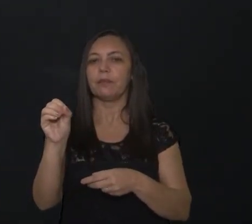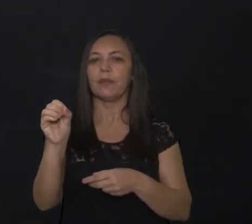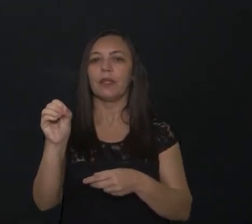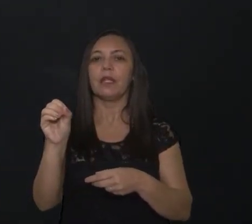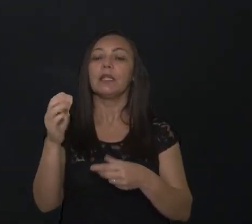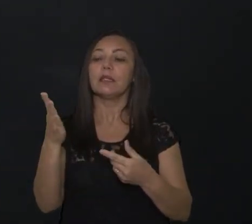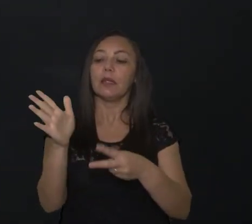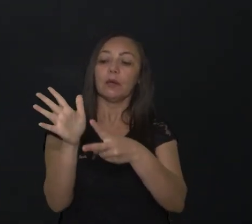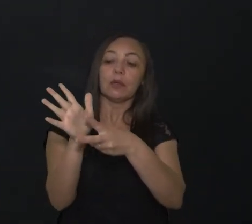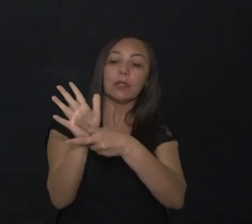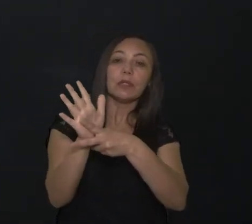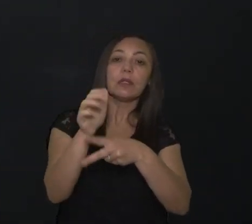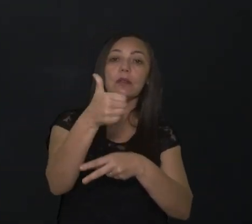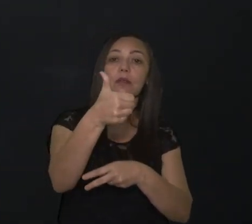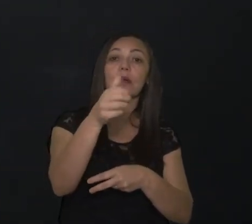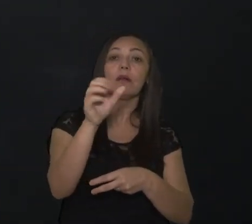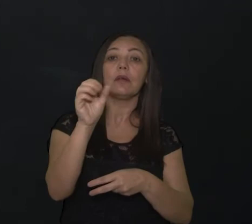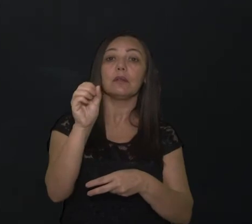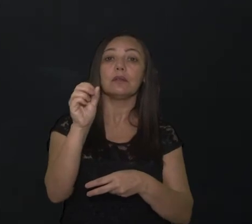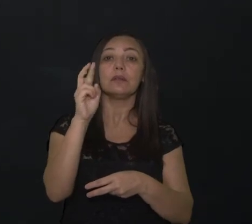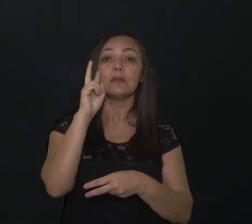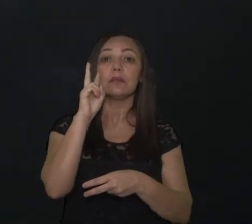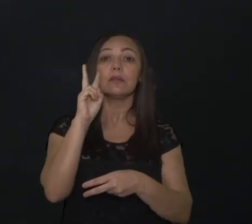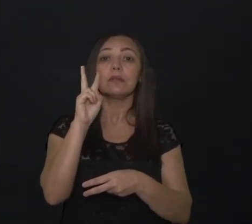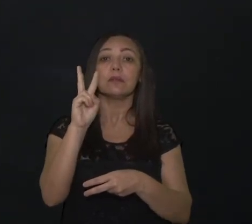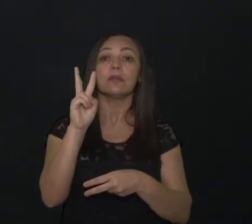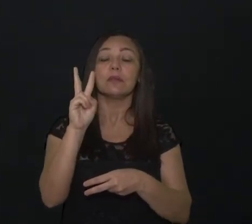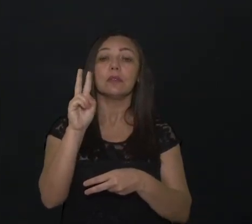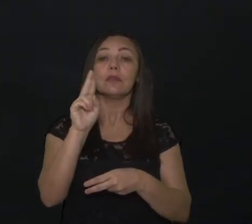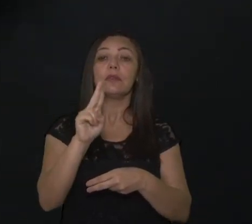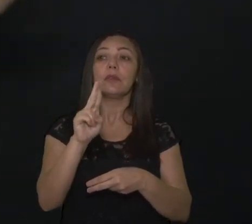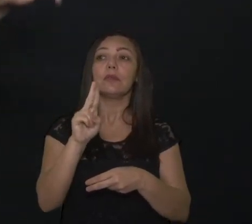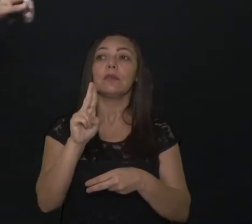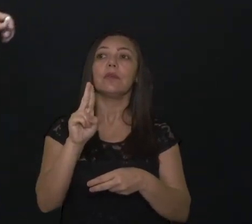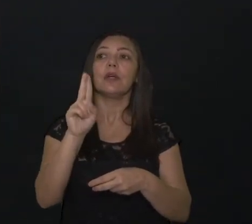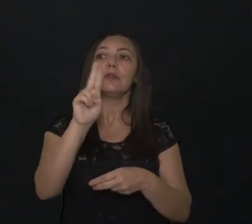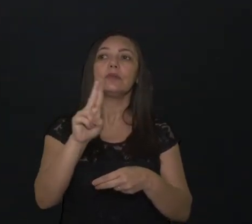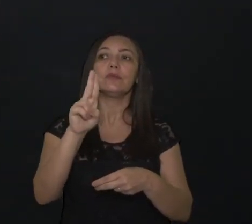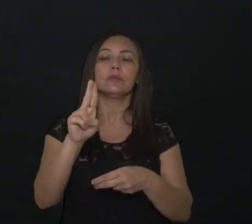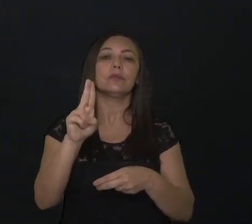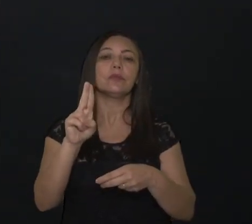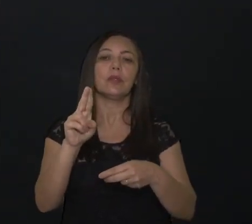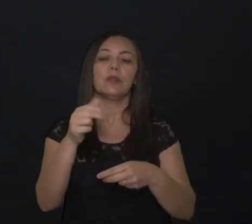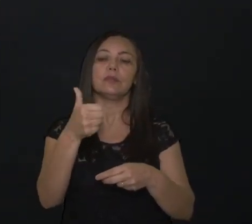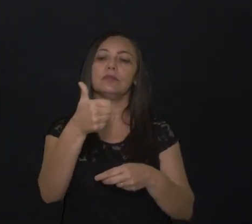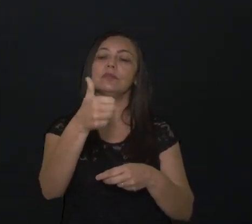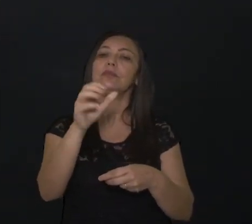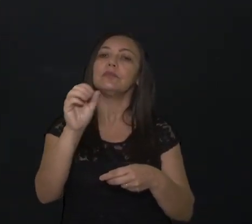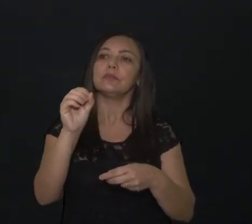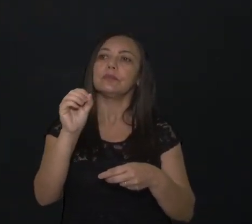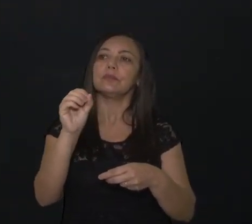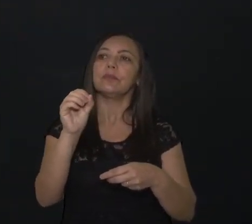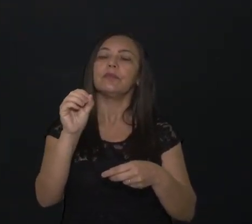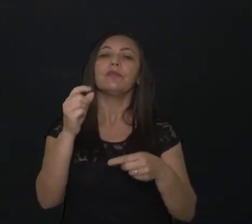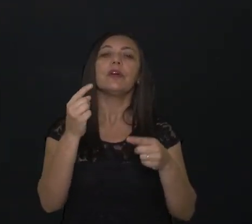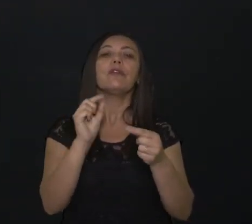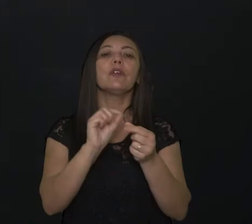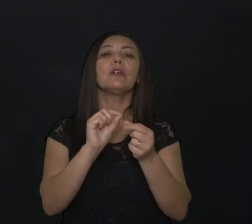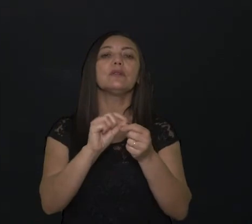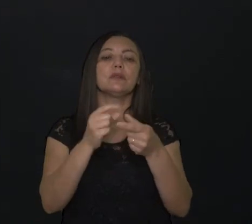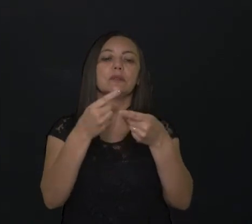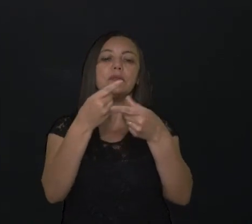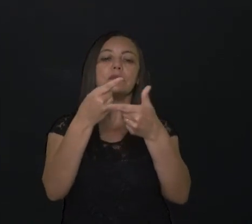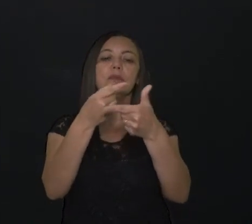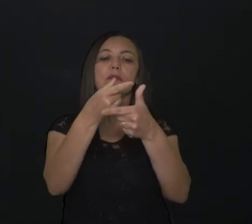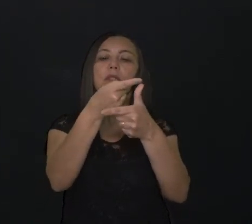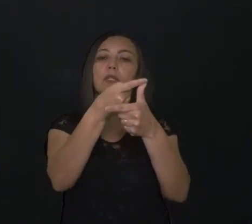Legal. Sendo ele igual a 10, então, reparem, eu vou pegar esse MMC e eu vou fazer o quê? A